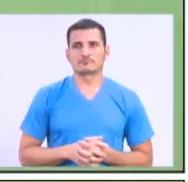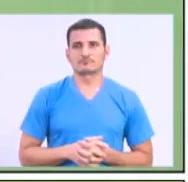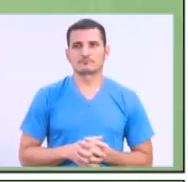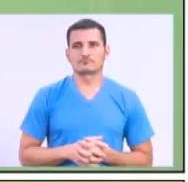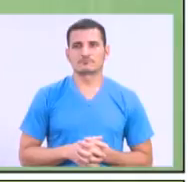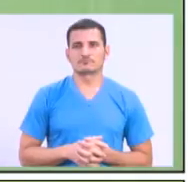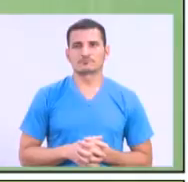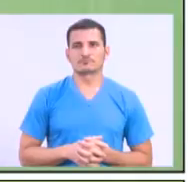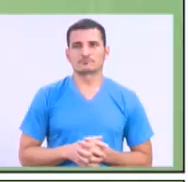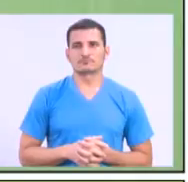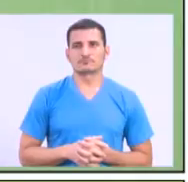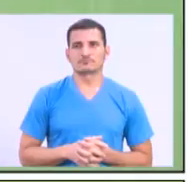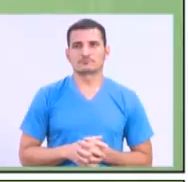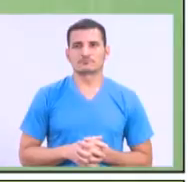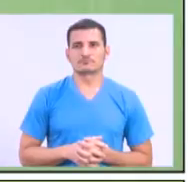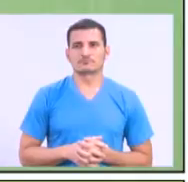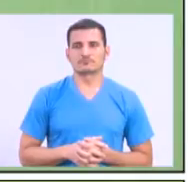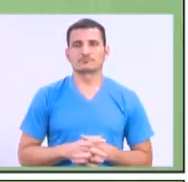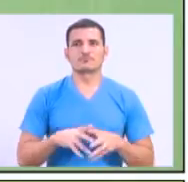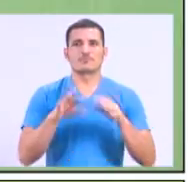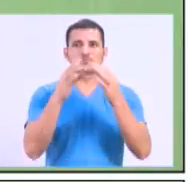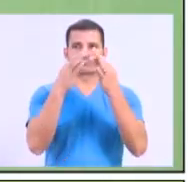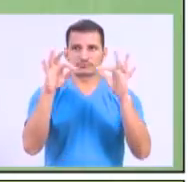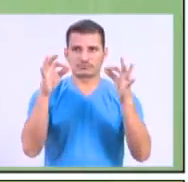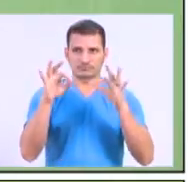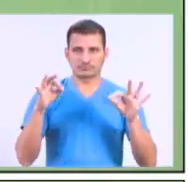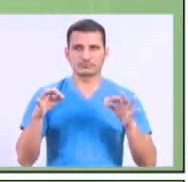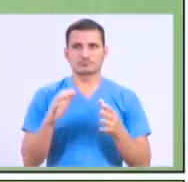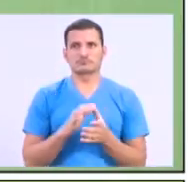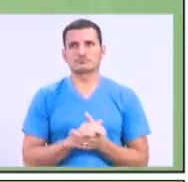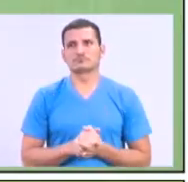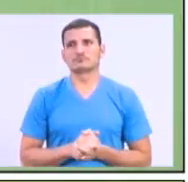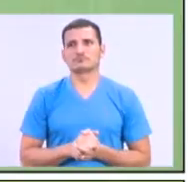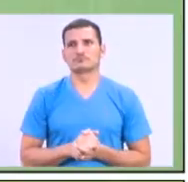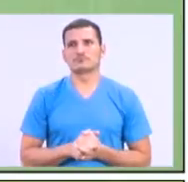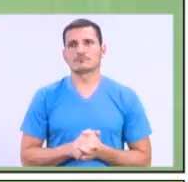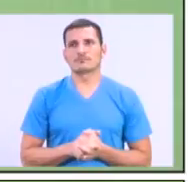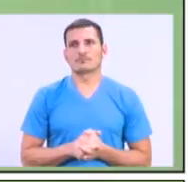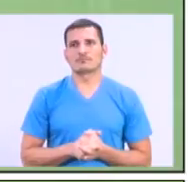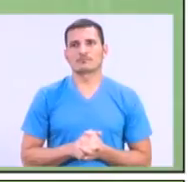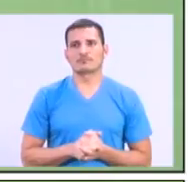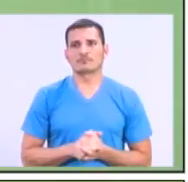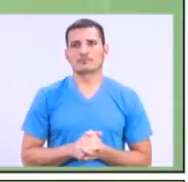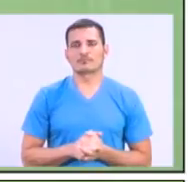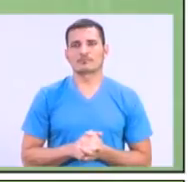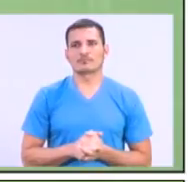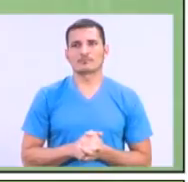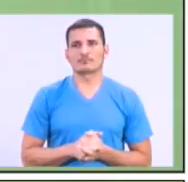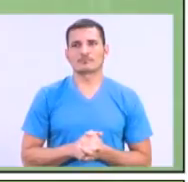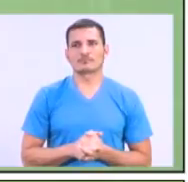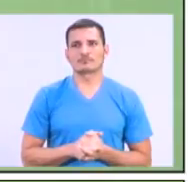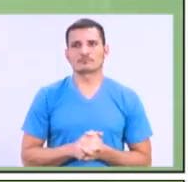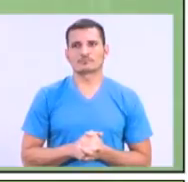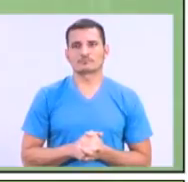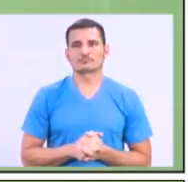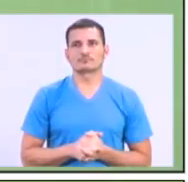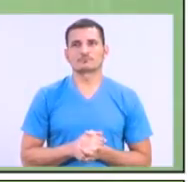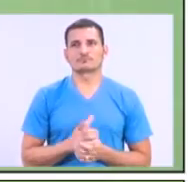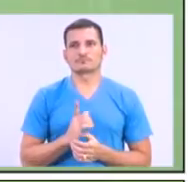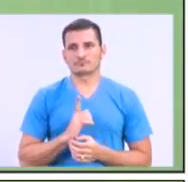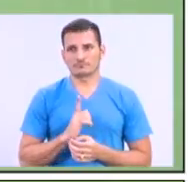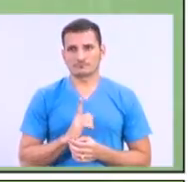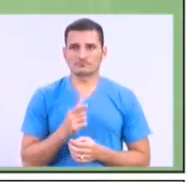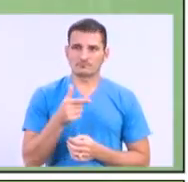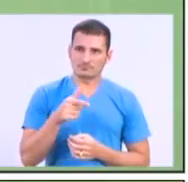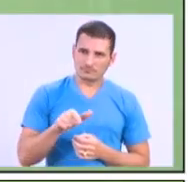essa estrutura. Prestem atenção, sempre vou bater nessa tecla com vocês, né? Nós temos uma abertura e fechamento